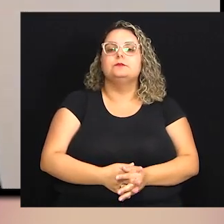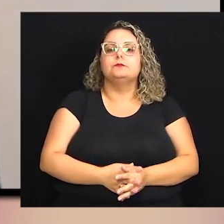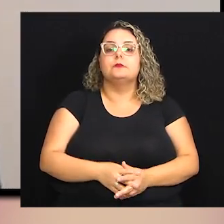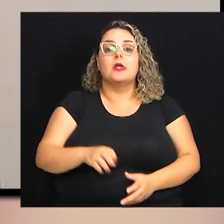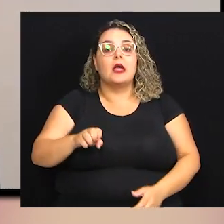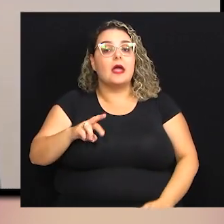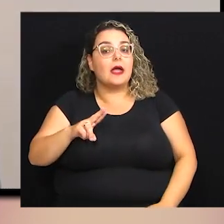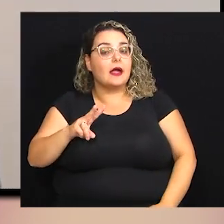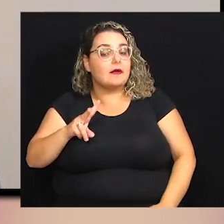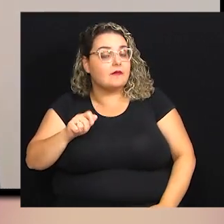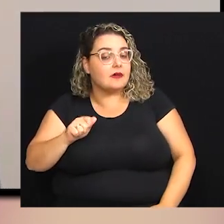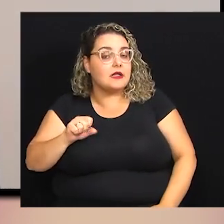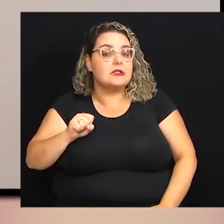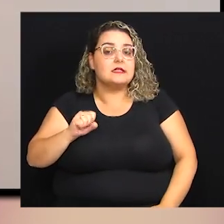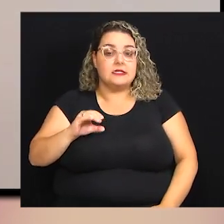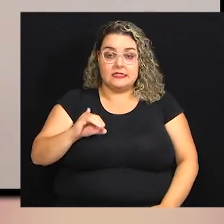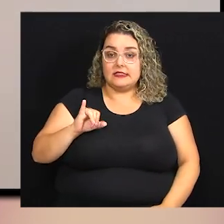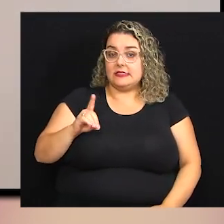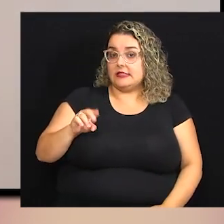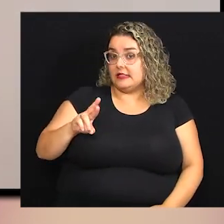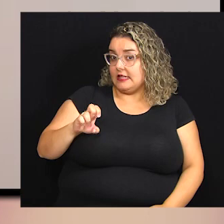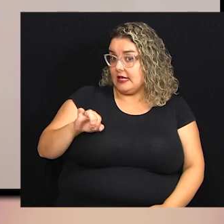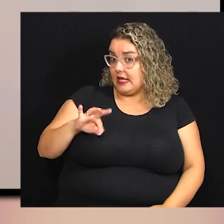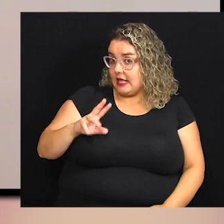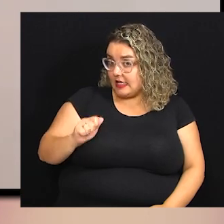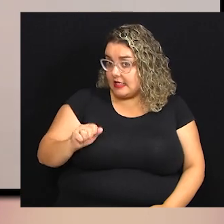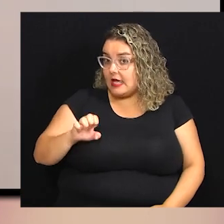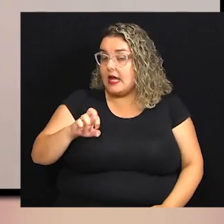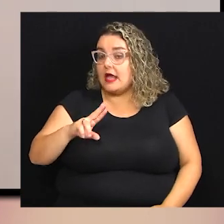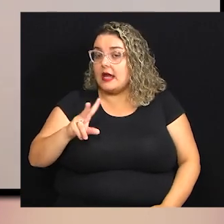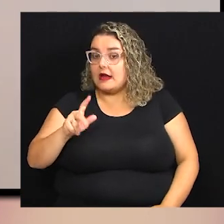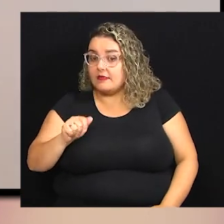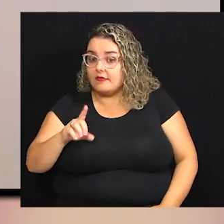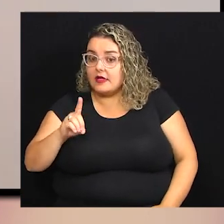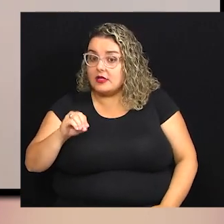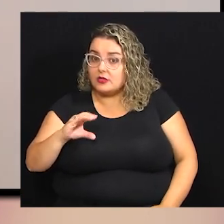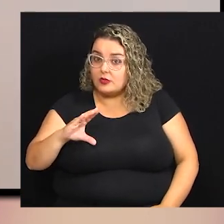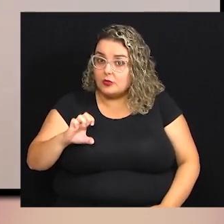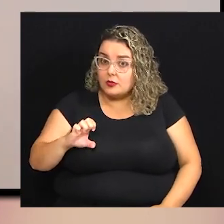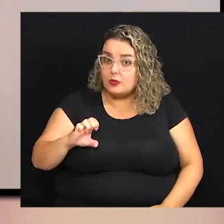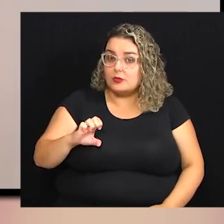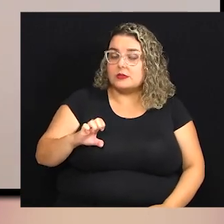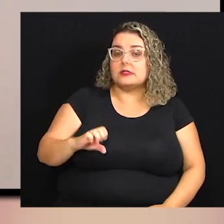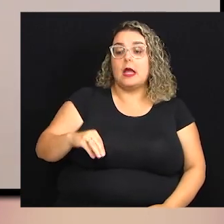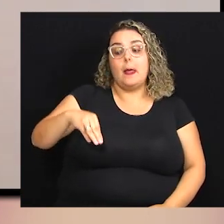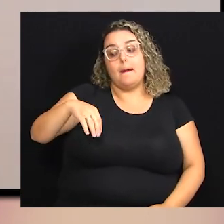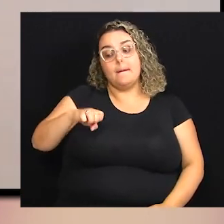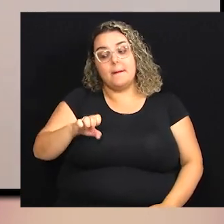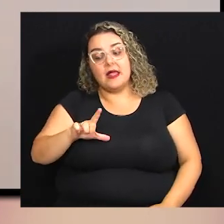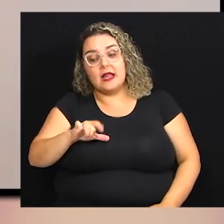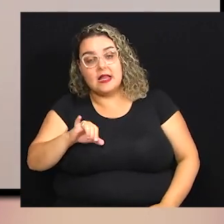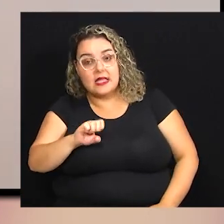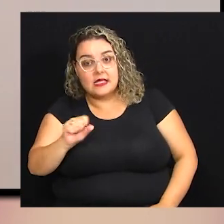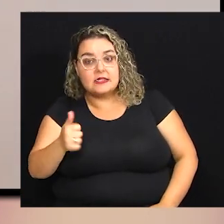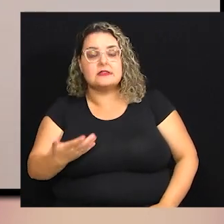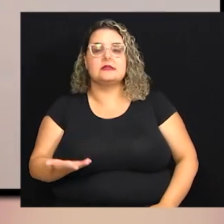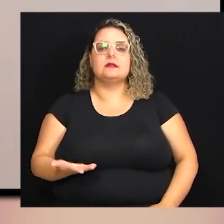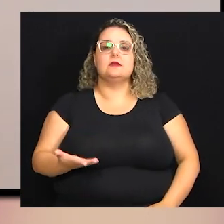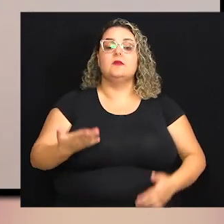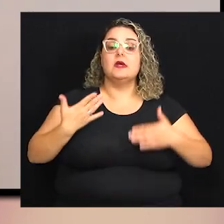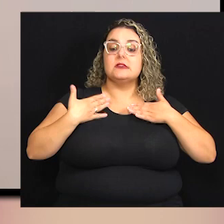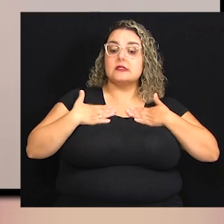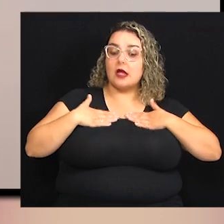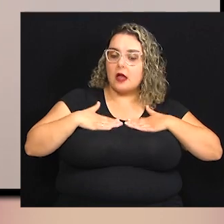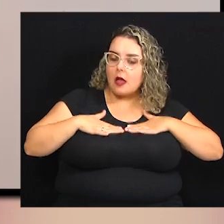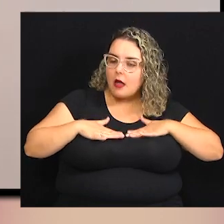a erva cidreira, a erva doce, a melissa, são por aí.